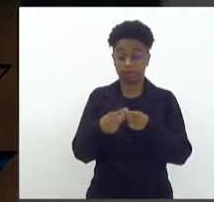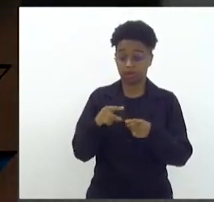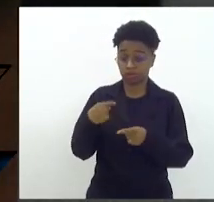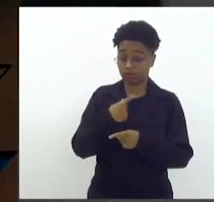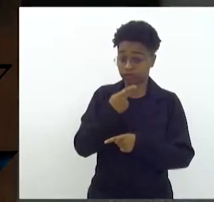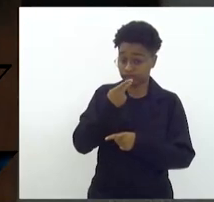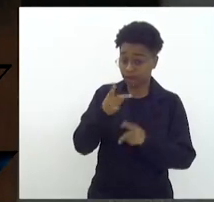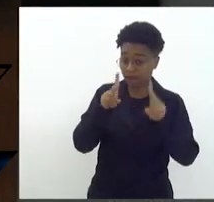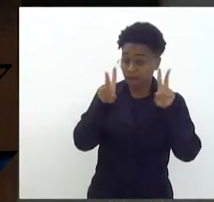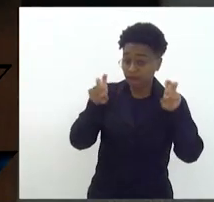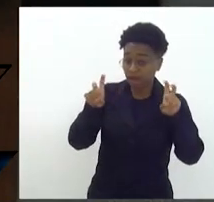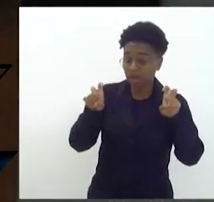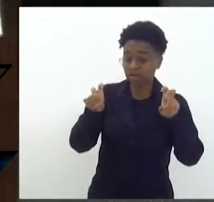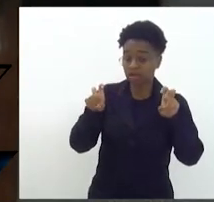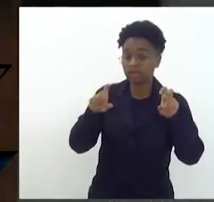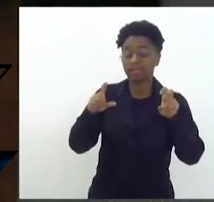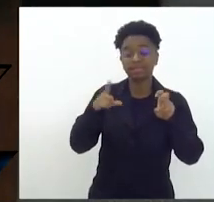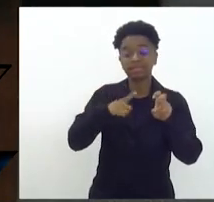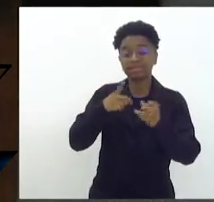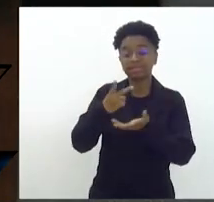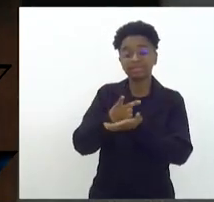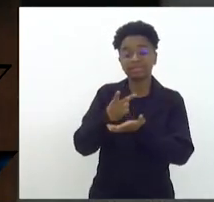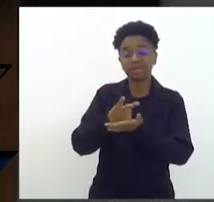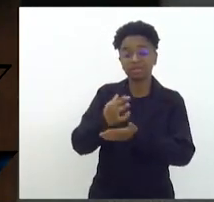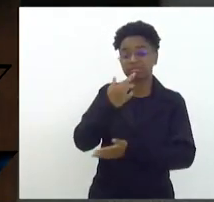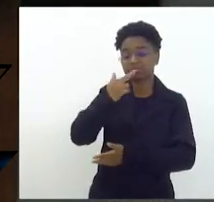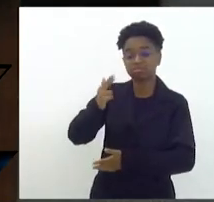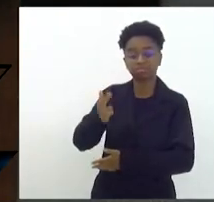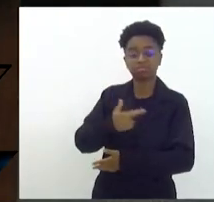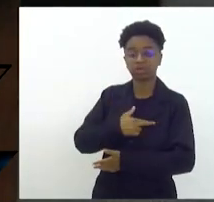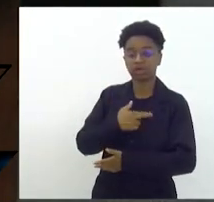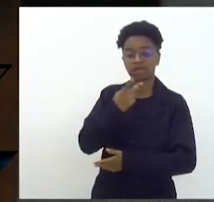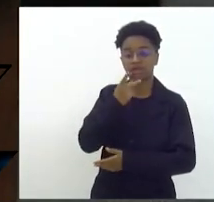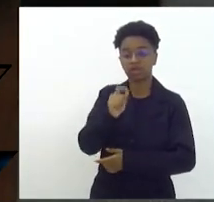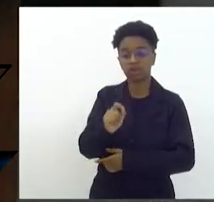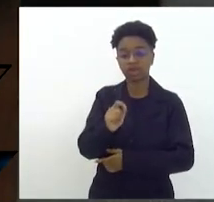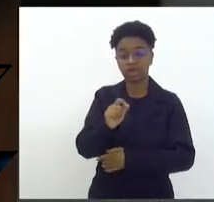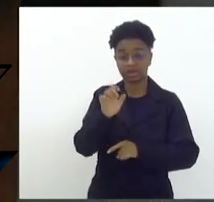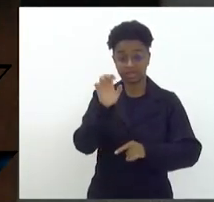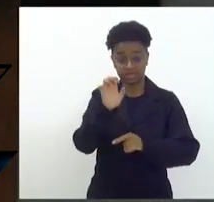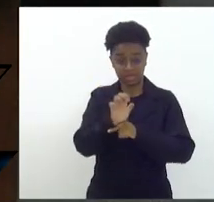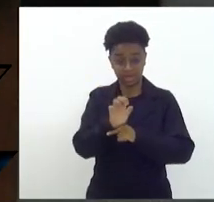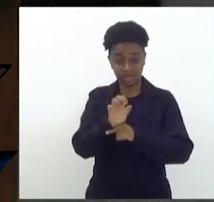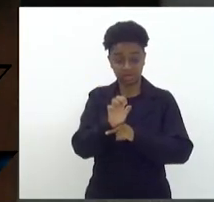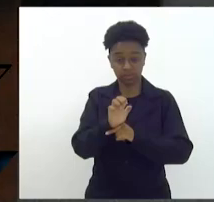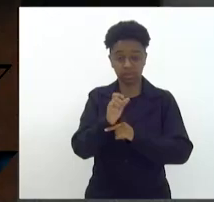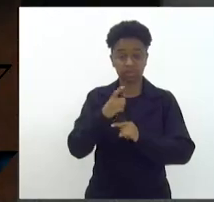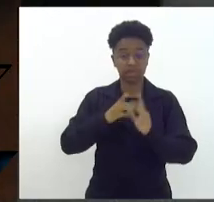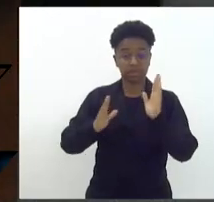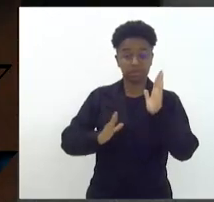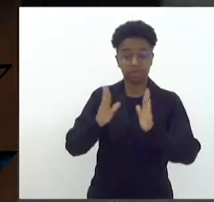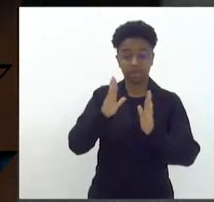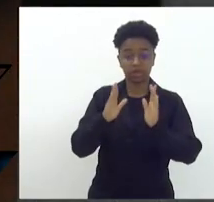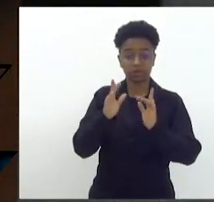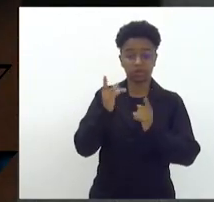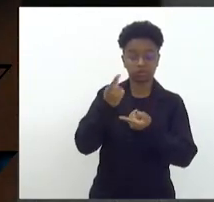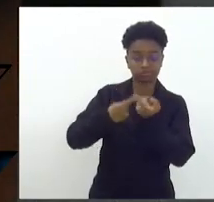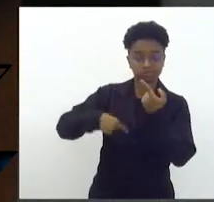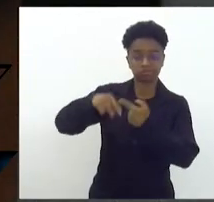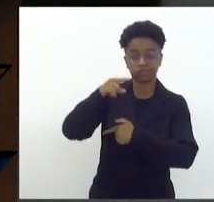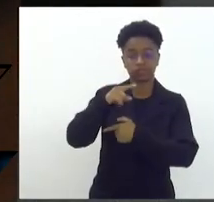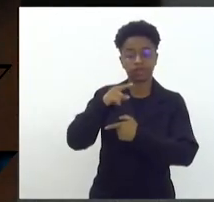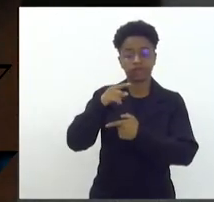tocar nesse assunto a gente sempre recebe uma resposta dizendo que o estado ele está em regime de recuperação fiscal